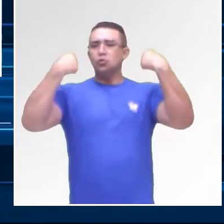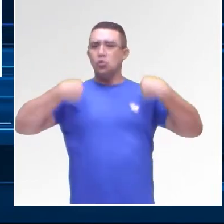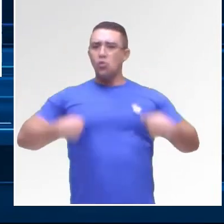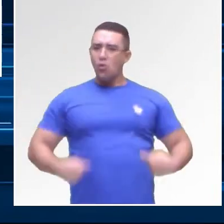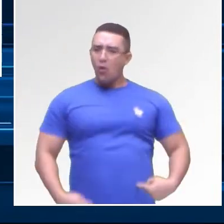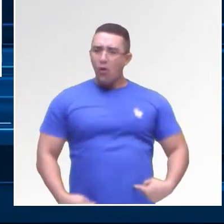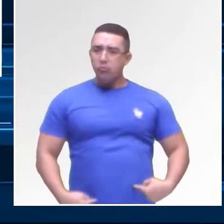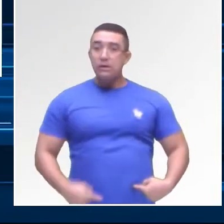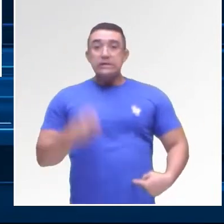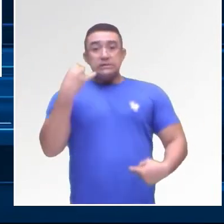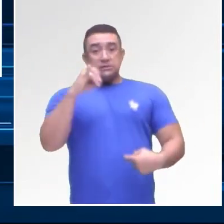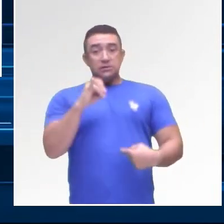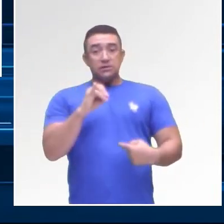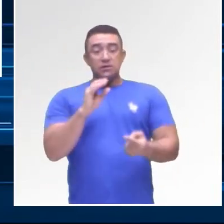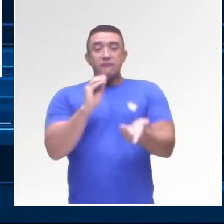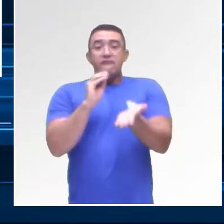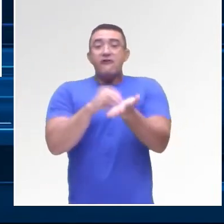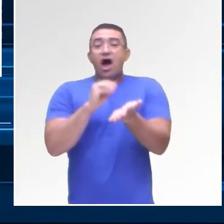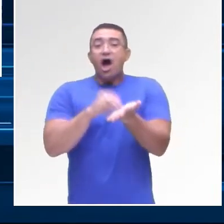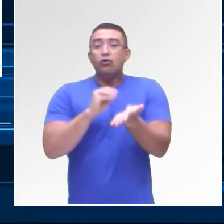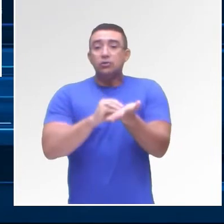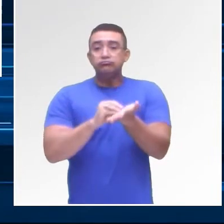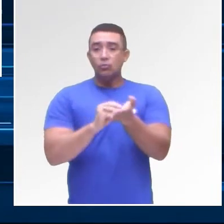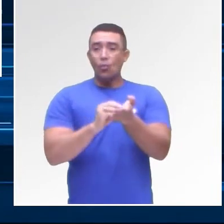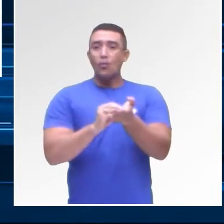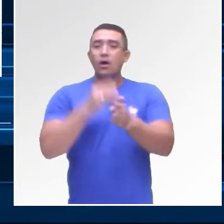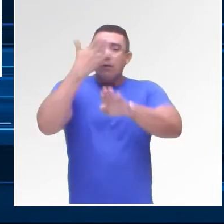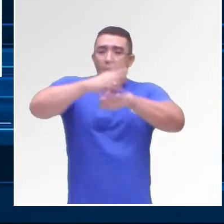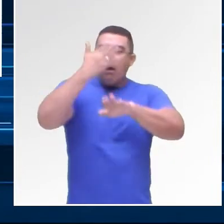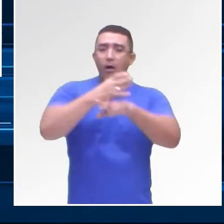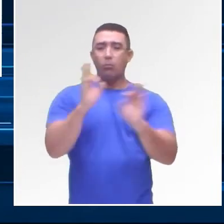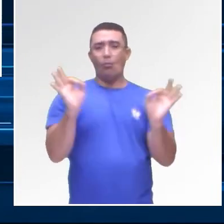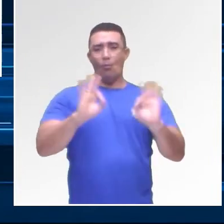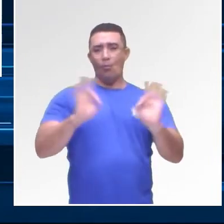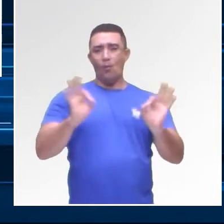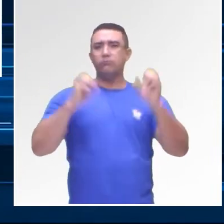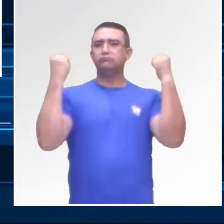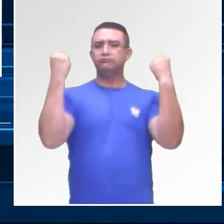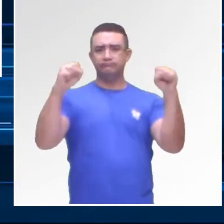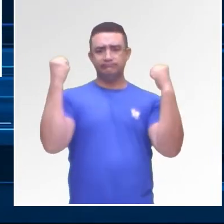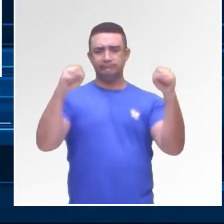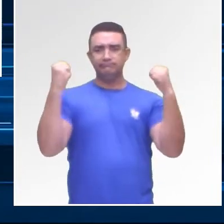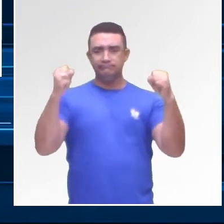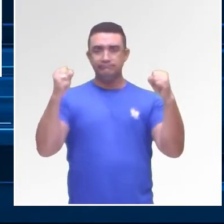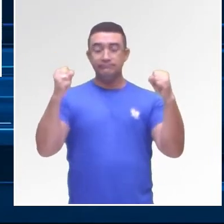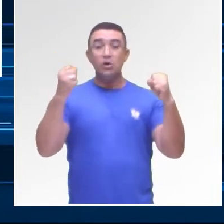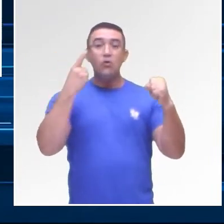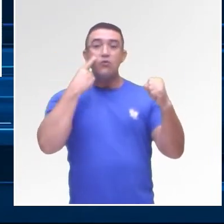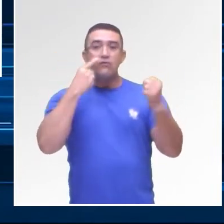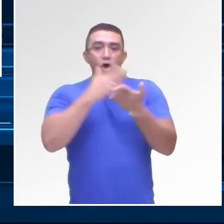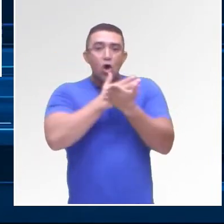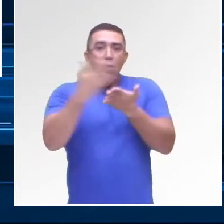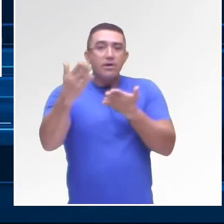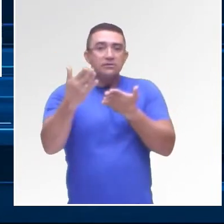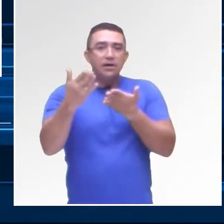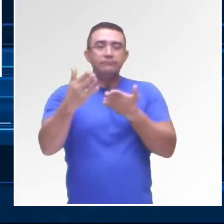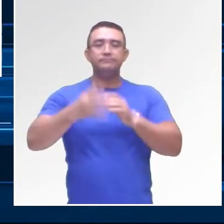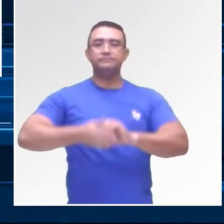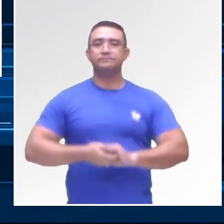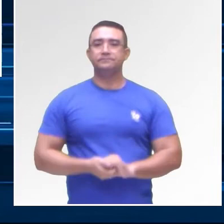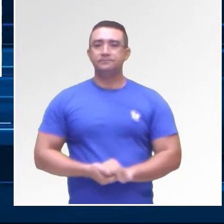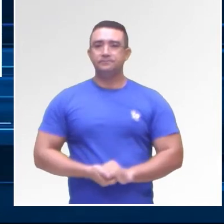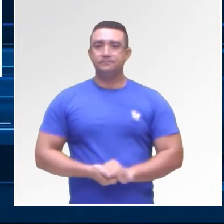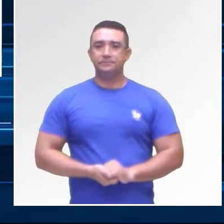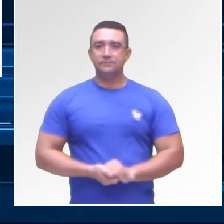corpo devido à falta da atividade física, do exercício físico. E nós vamos começar logo ali pelo que já foi falado lá